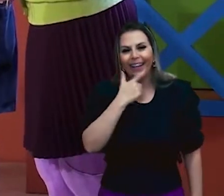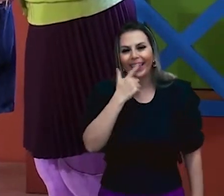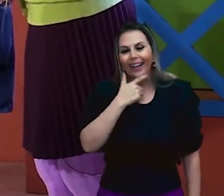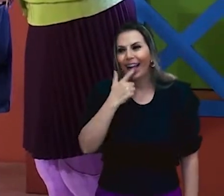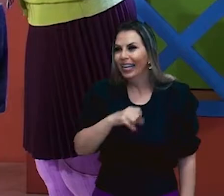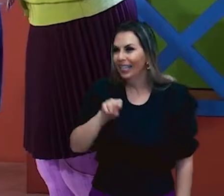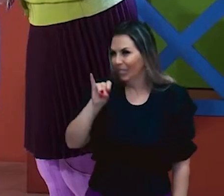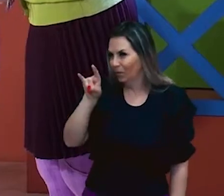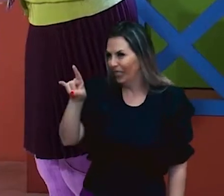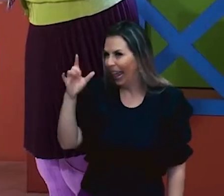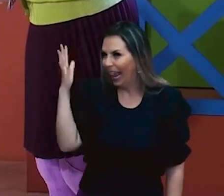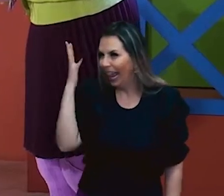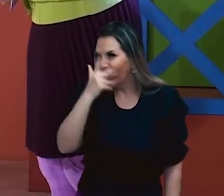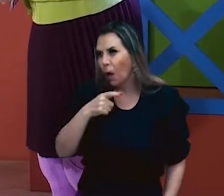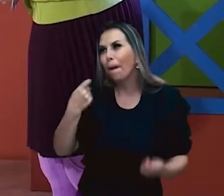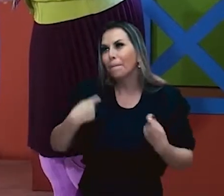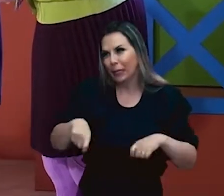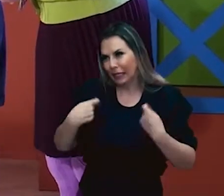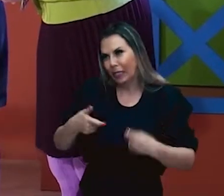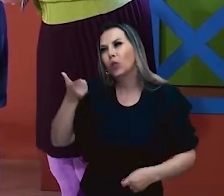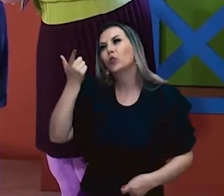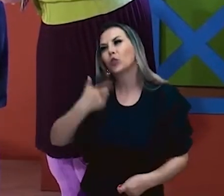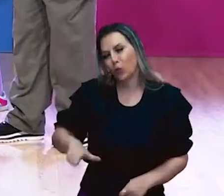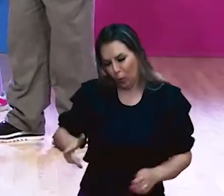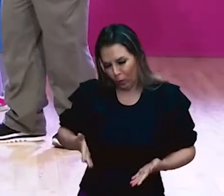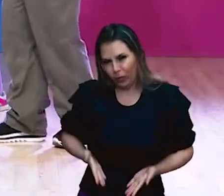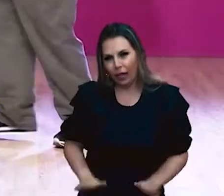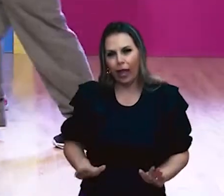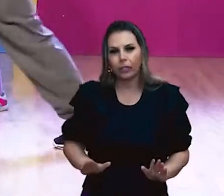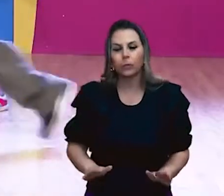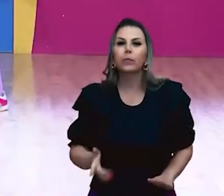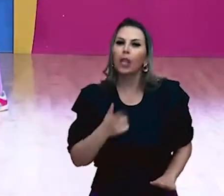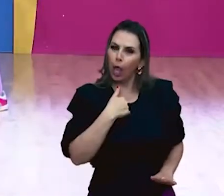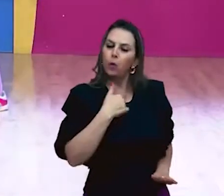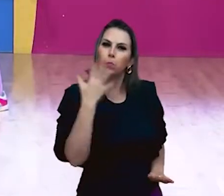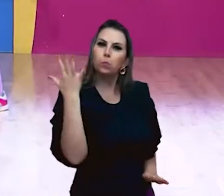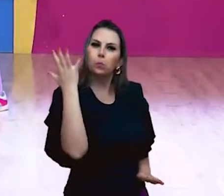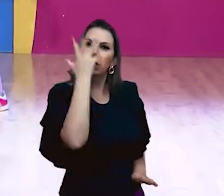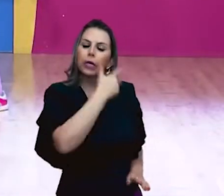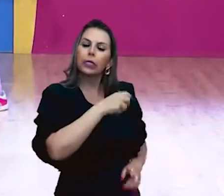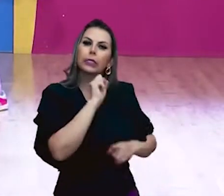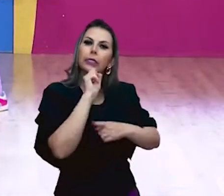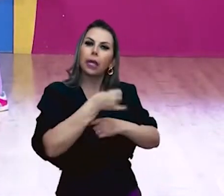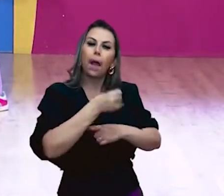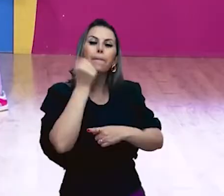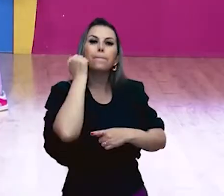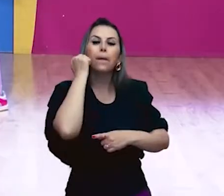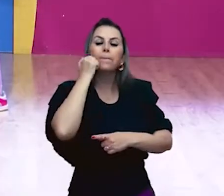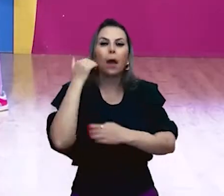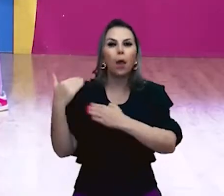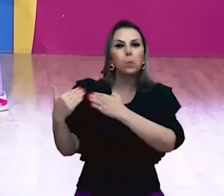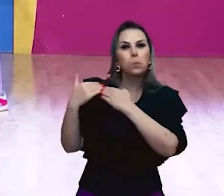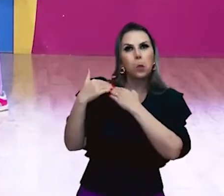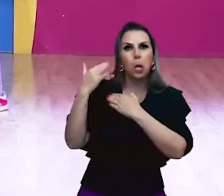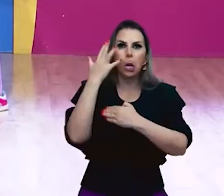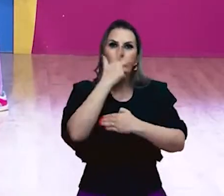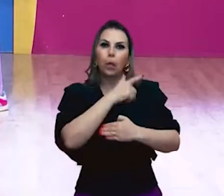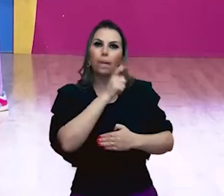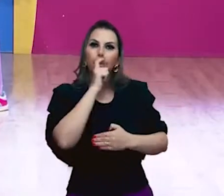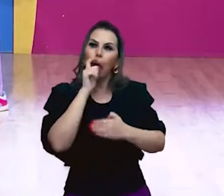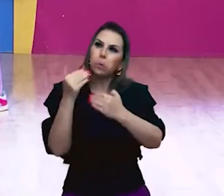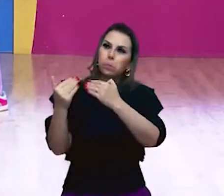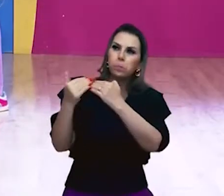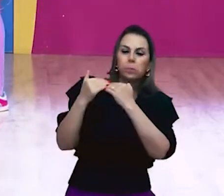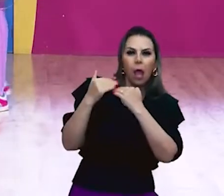Ó, pra você ficar linda, você vai ter que nascer de novo. Olha aqui, eu sou linda sim. Minha mãe disse que eu sou linda. Meu pai disse que